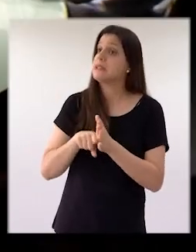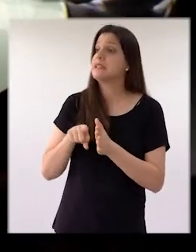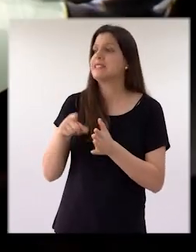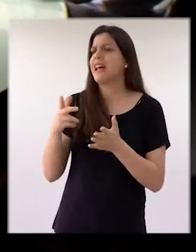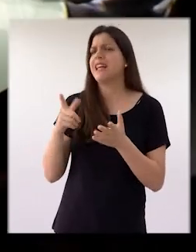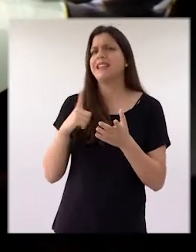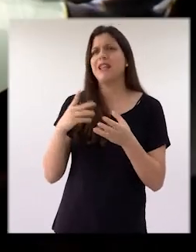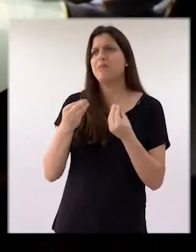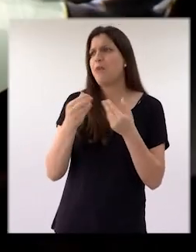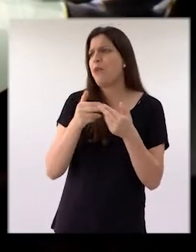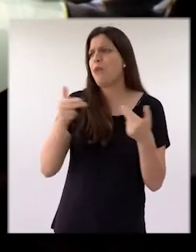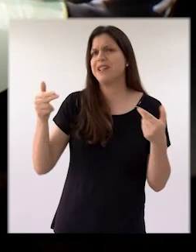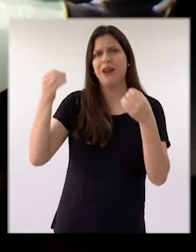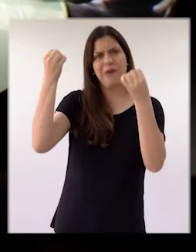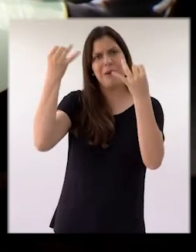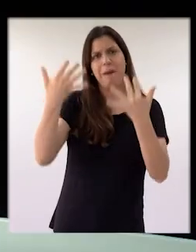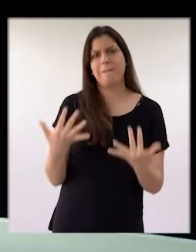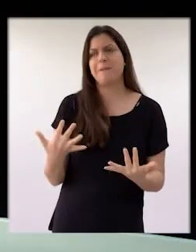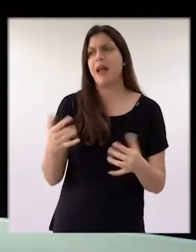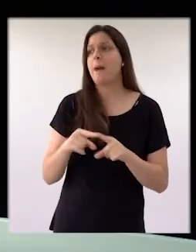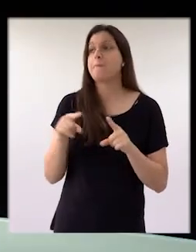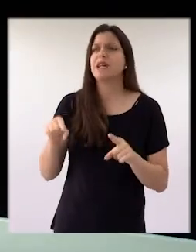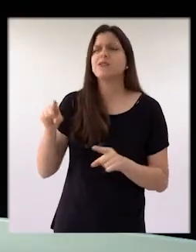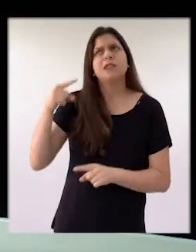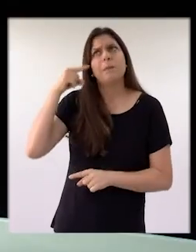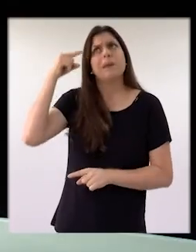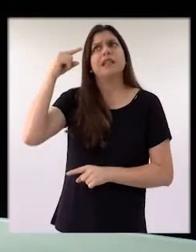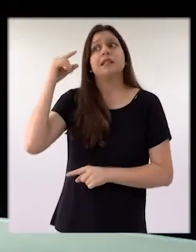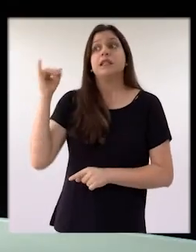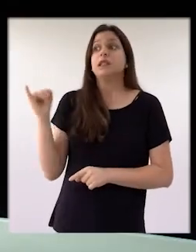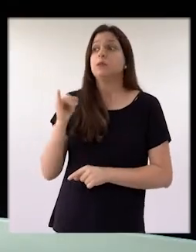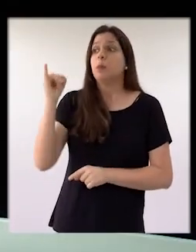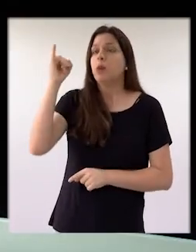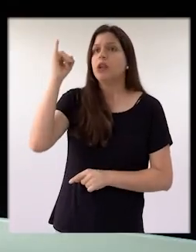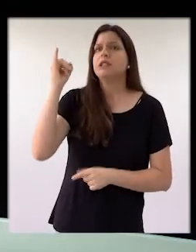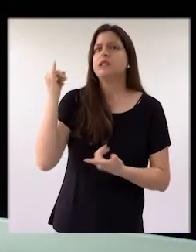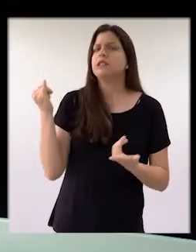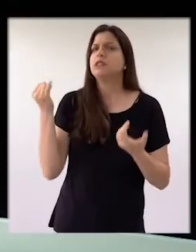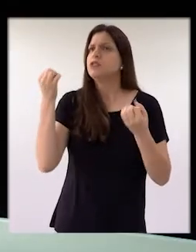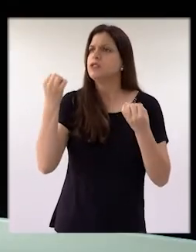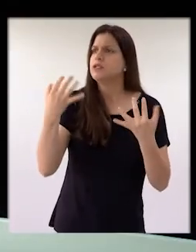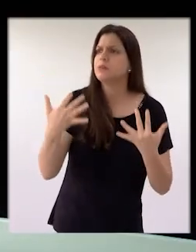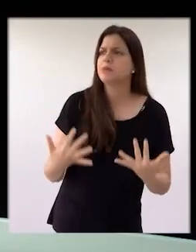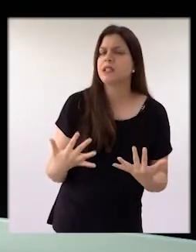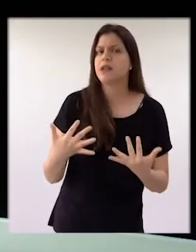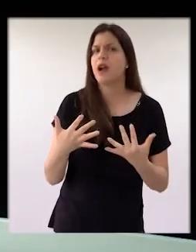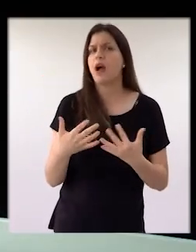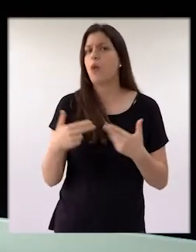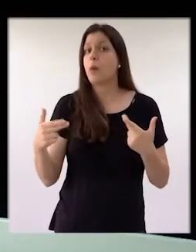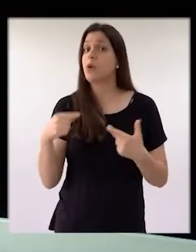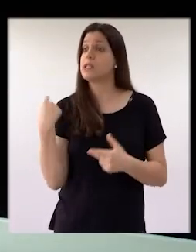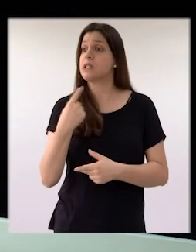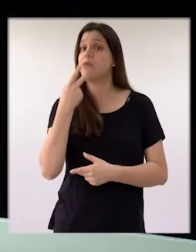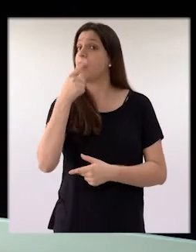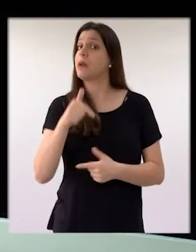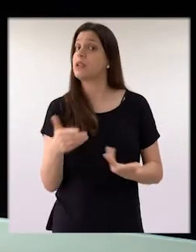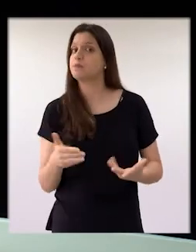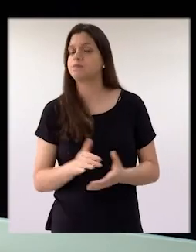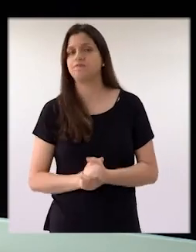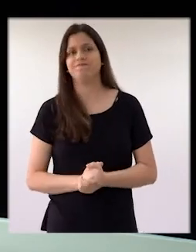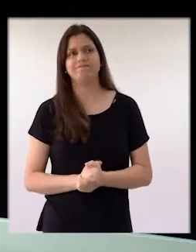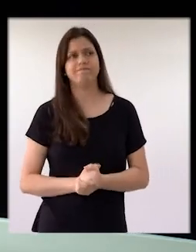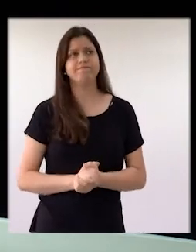outro ponto da pesquisa que talvez a gente... Tem muita coisa para falar, claro, sobre o seu trabalho, mas um ponto que você acha importante ressaltar, que a gente talvez não